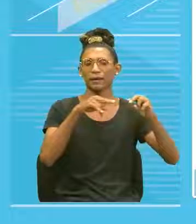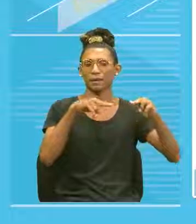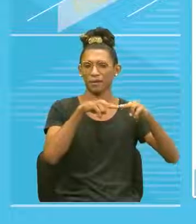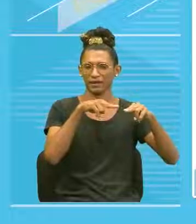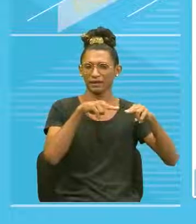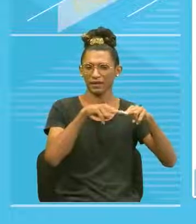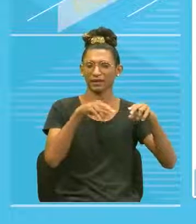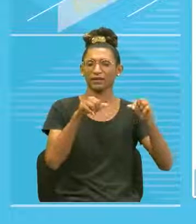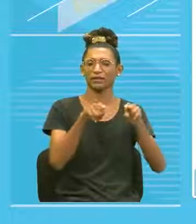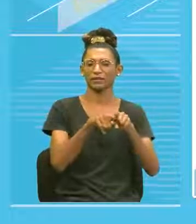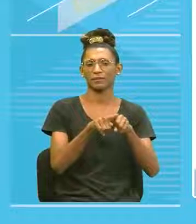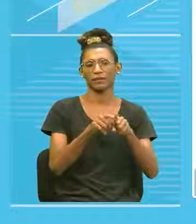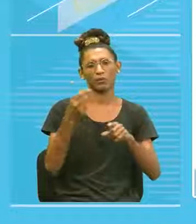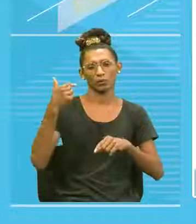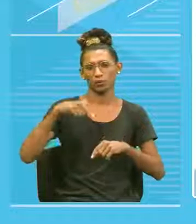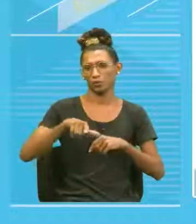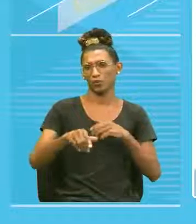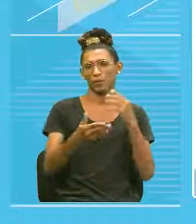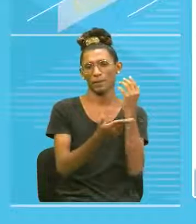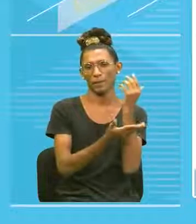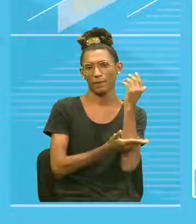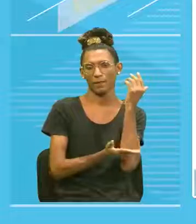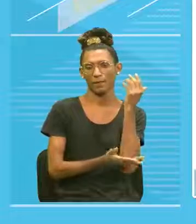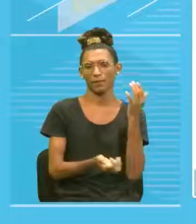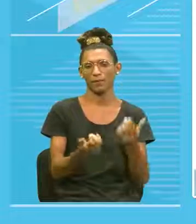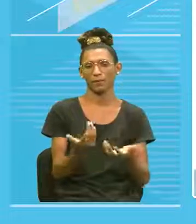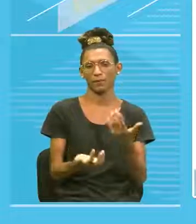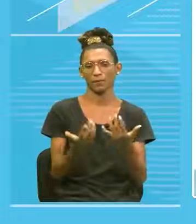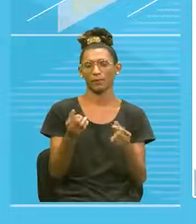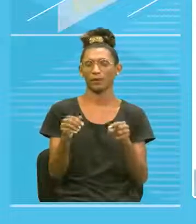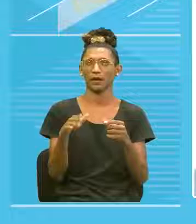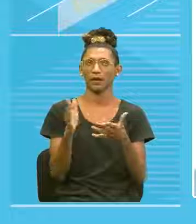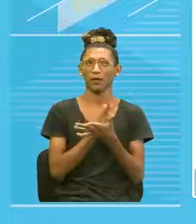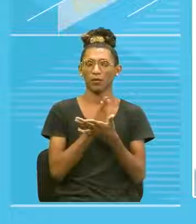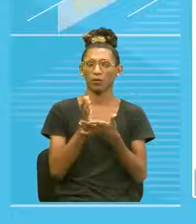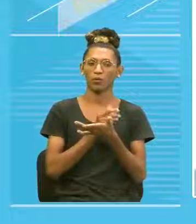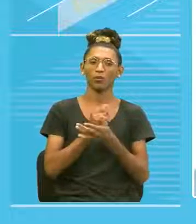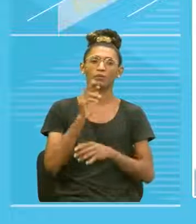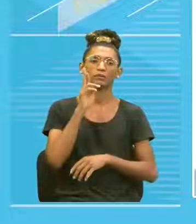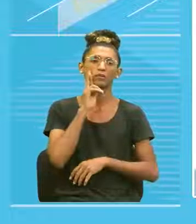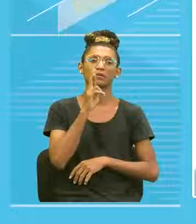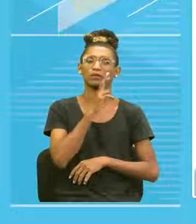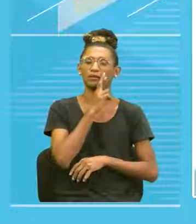mantendo a tradição e restaurantes